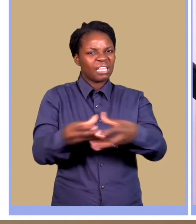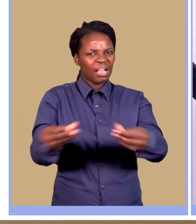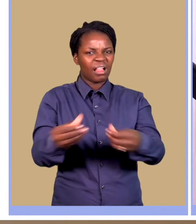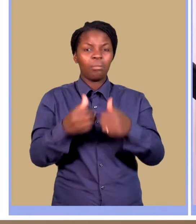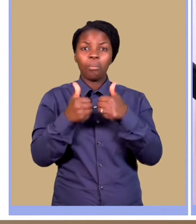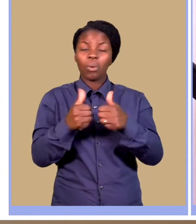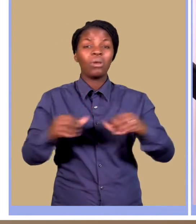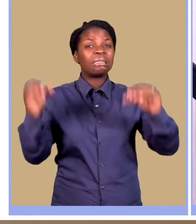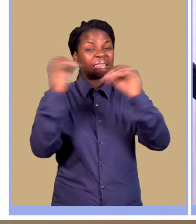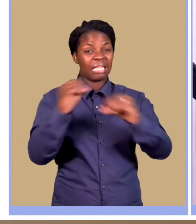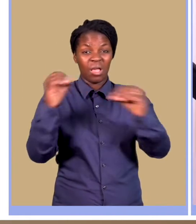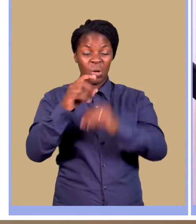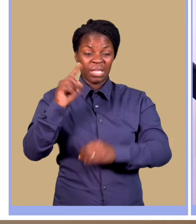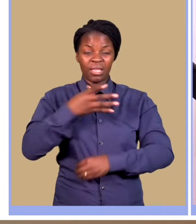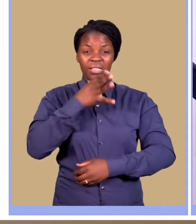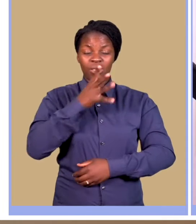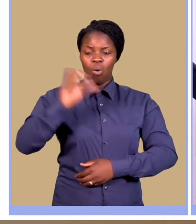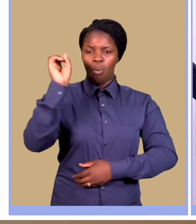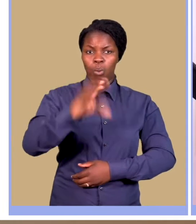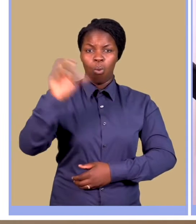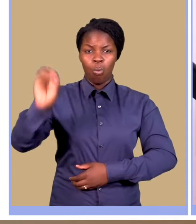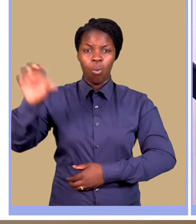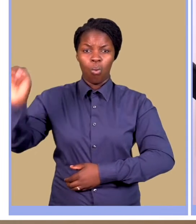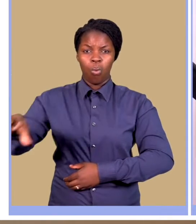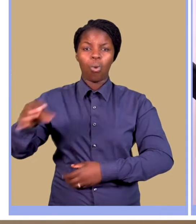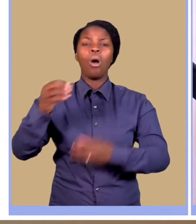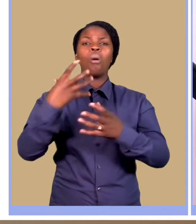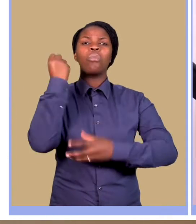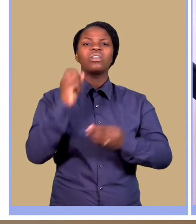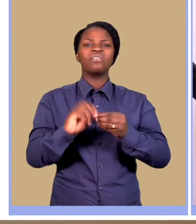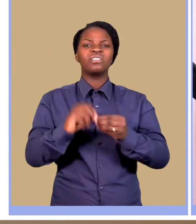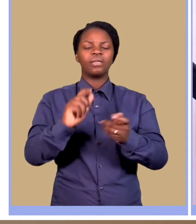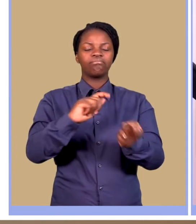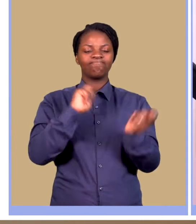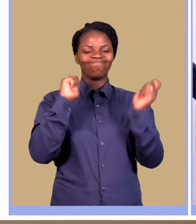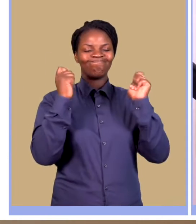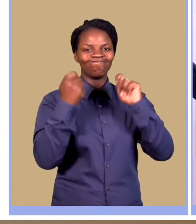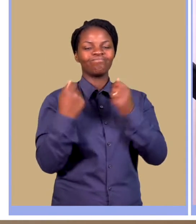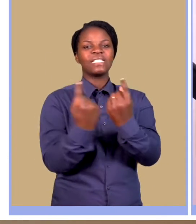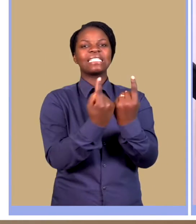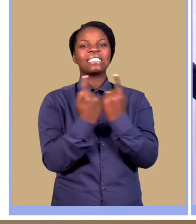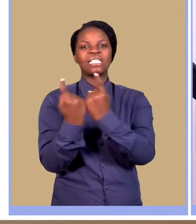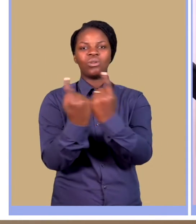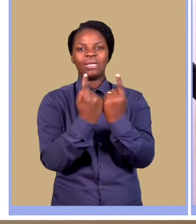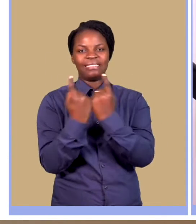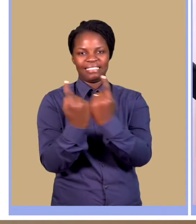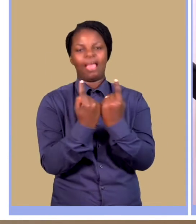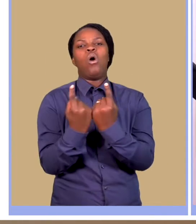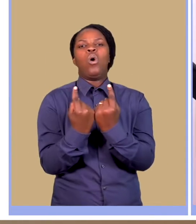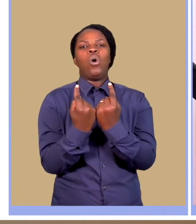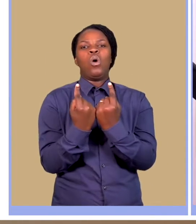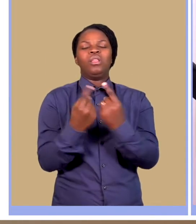o ambiente natural, afetando assim a saúde humana, assim como a biodiversidade e até o